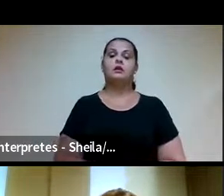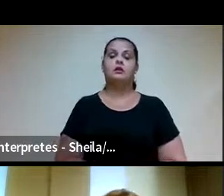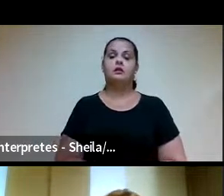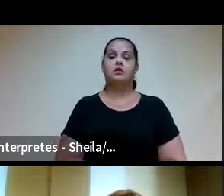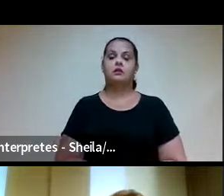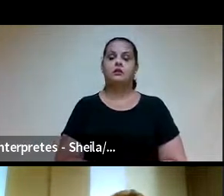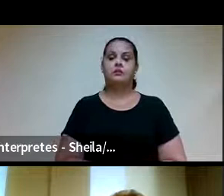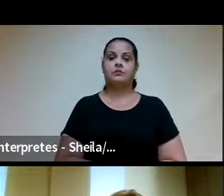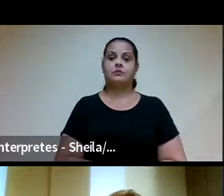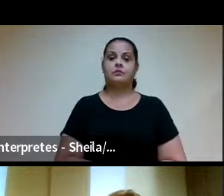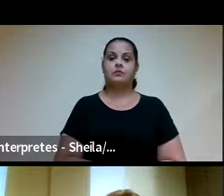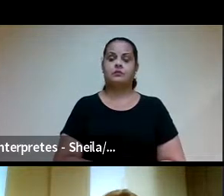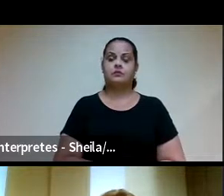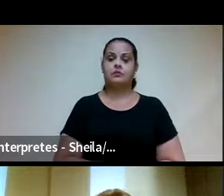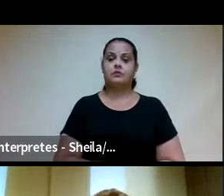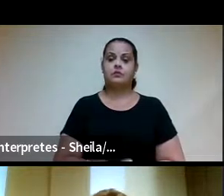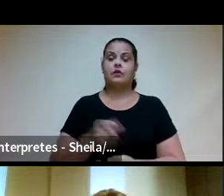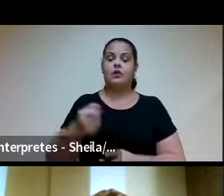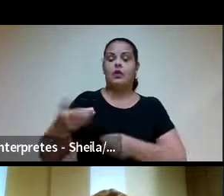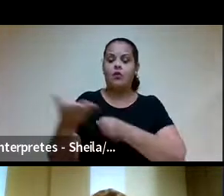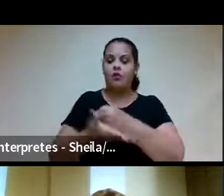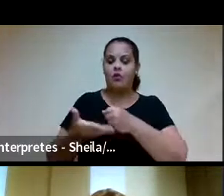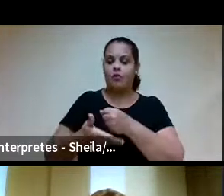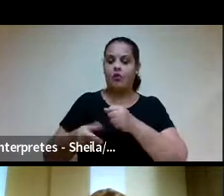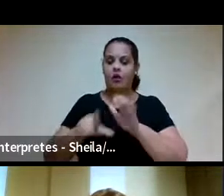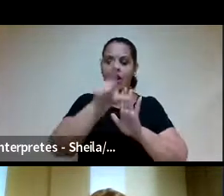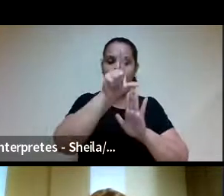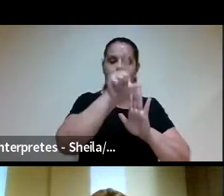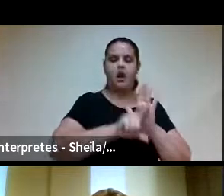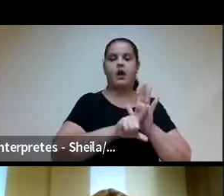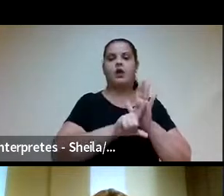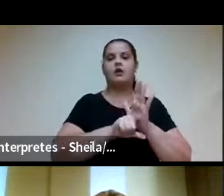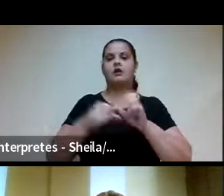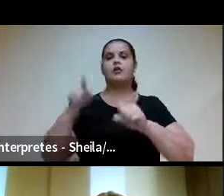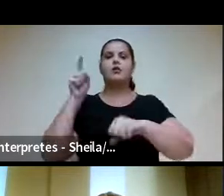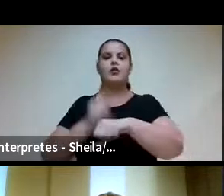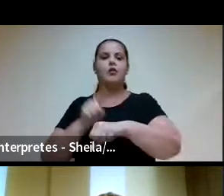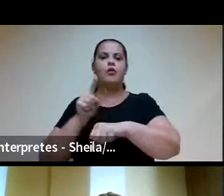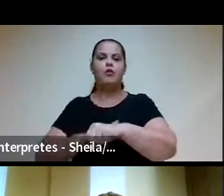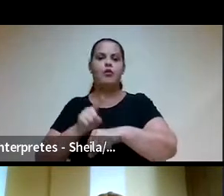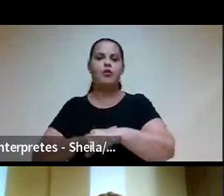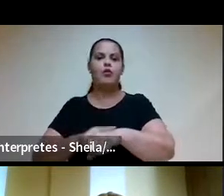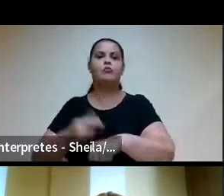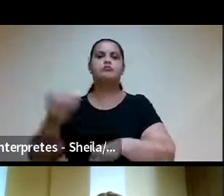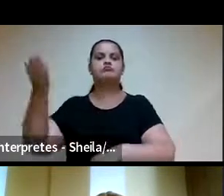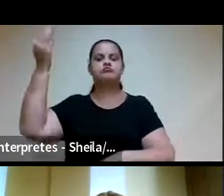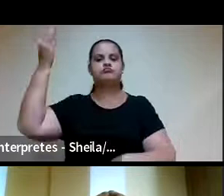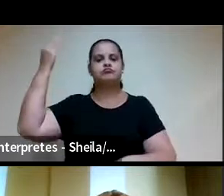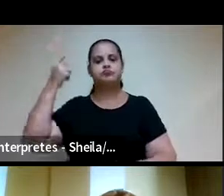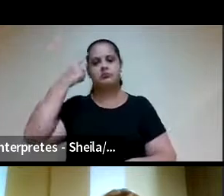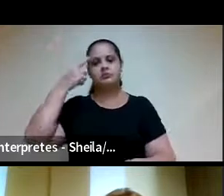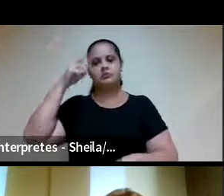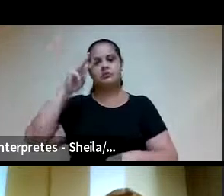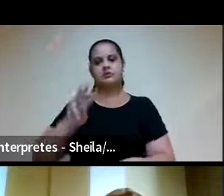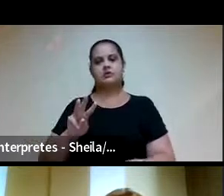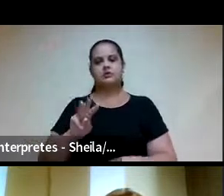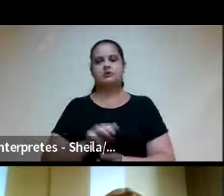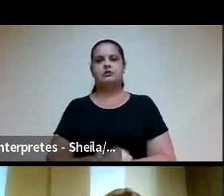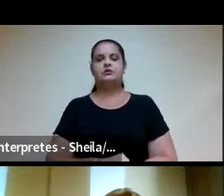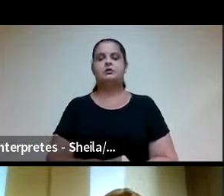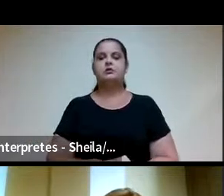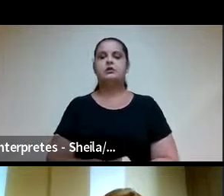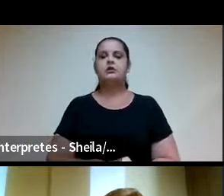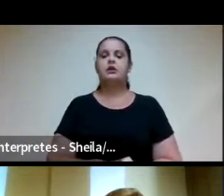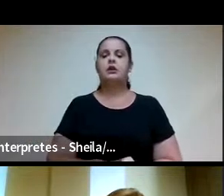antecedência estabelecida na norma legal, na norma, que é o prazo com antecedência de 3 dias. Não se vislumbra em momento algum nos